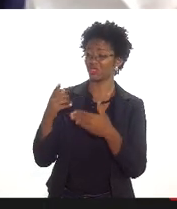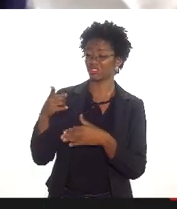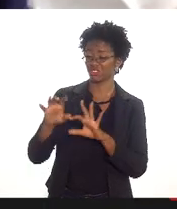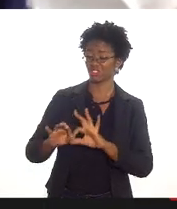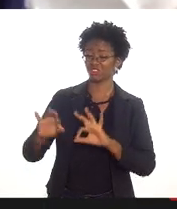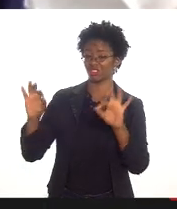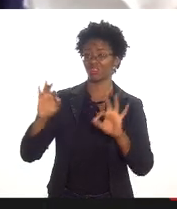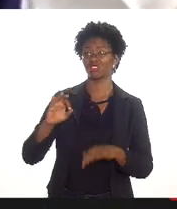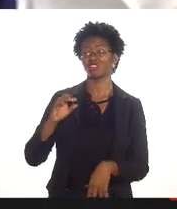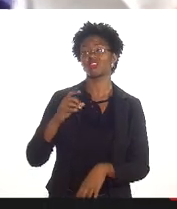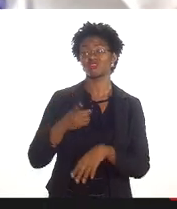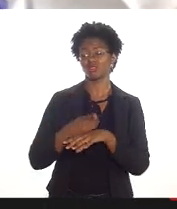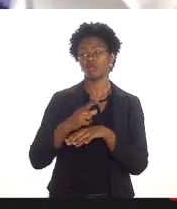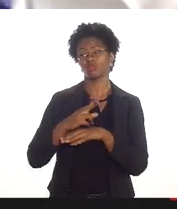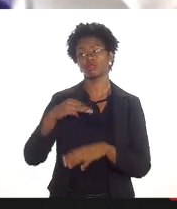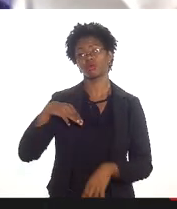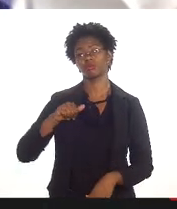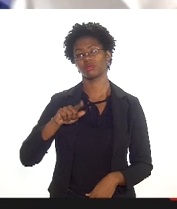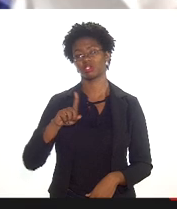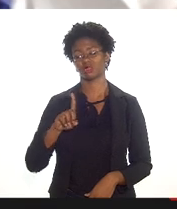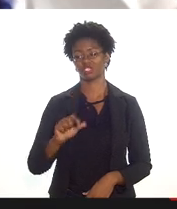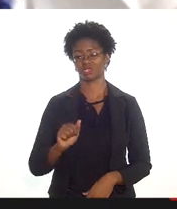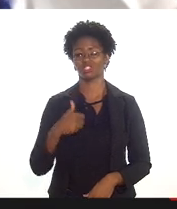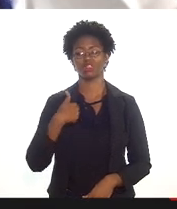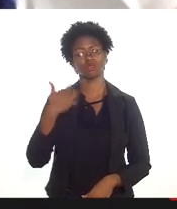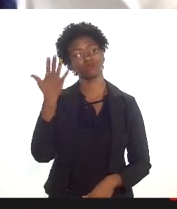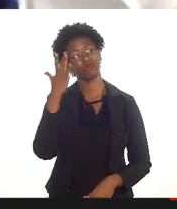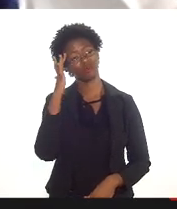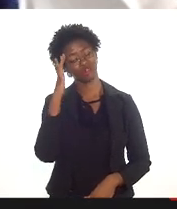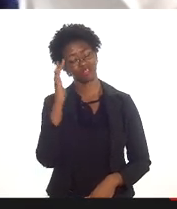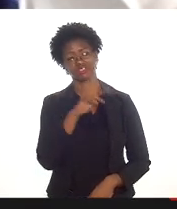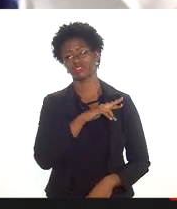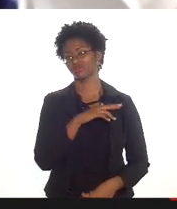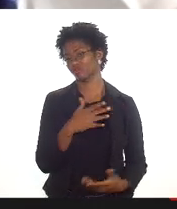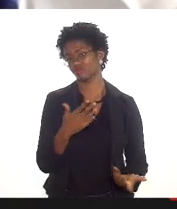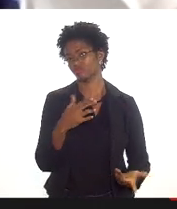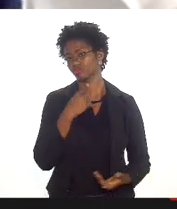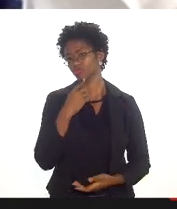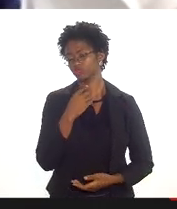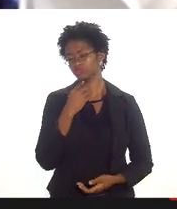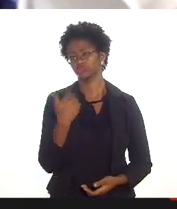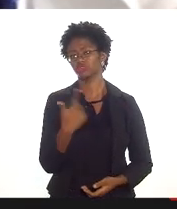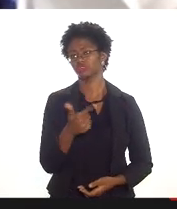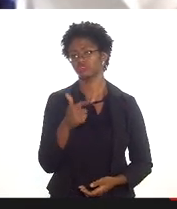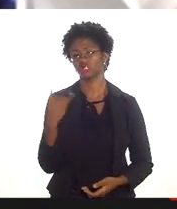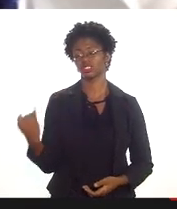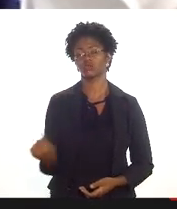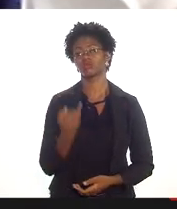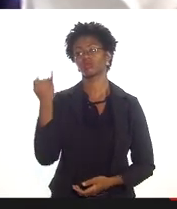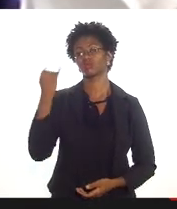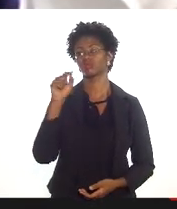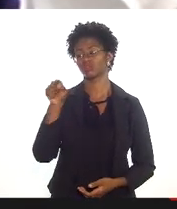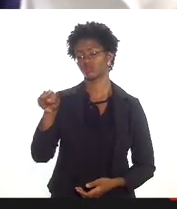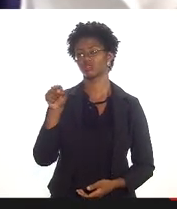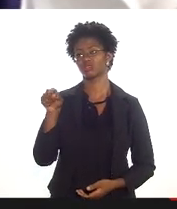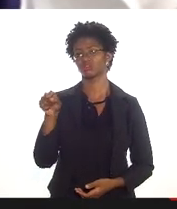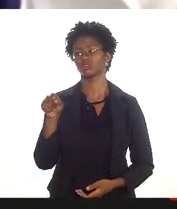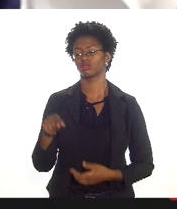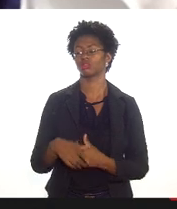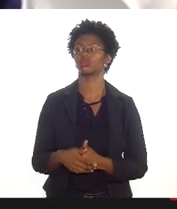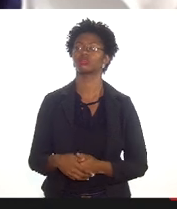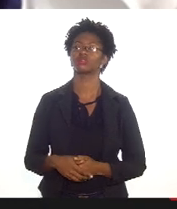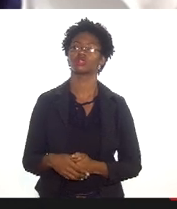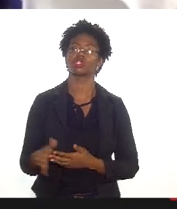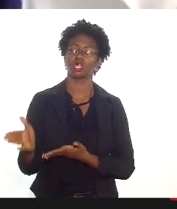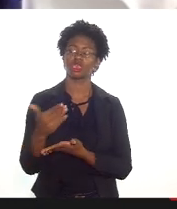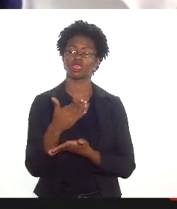da doutora Magda. Acho que não há dúvida para ninguém da importância do setor de óleo e gás na arrecadação do